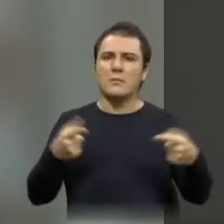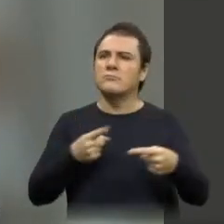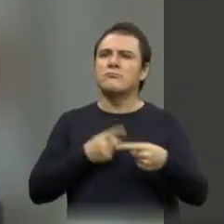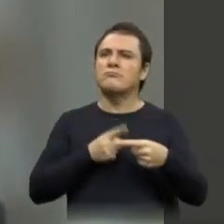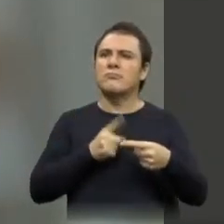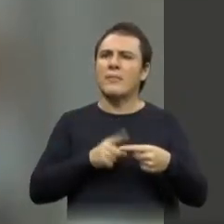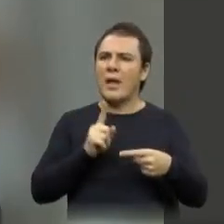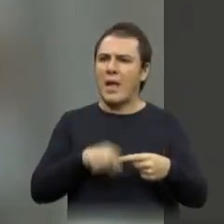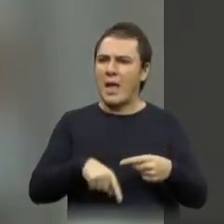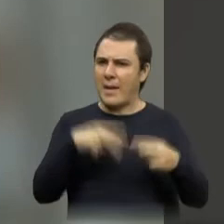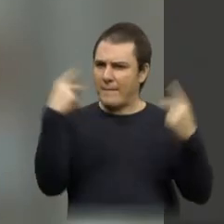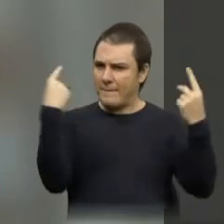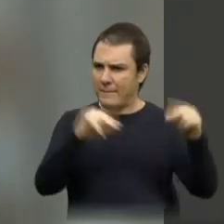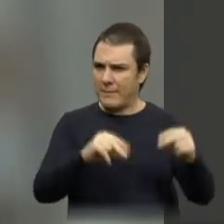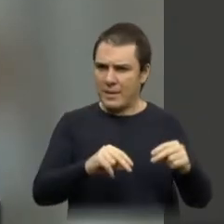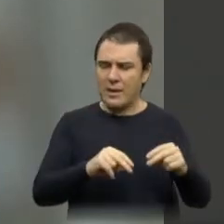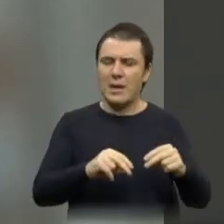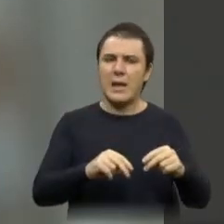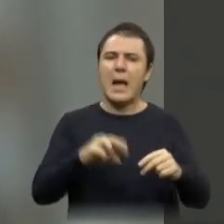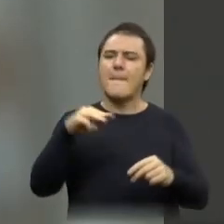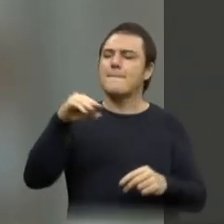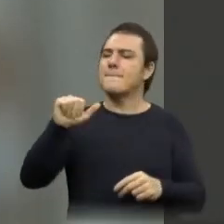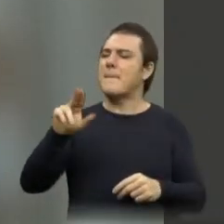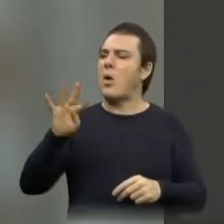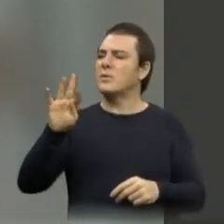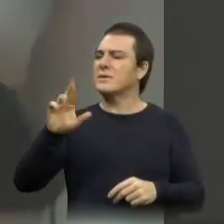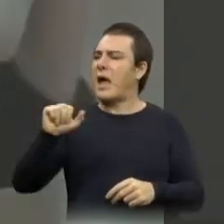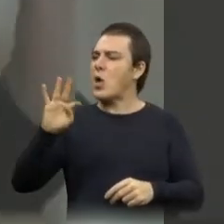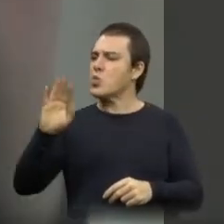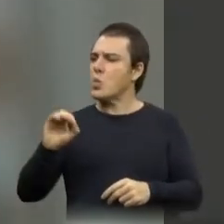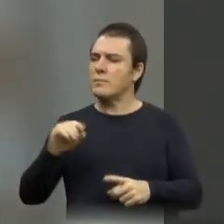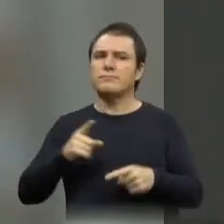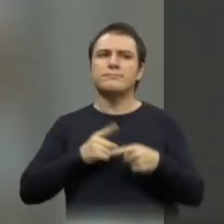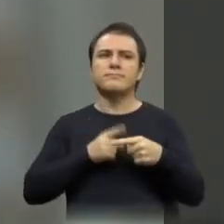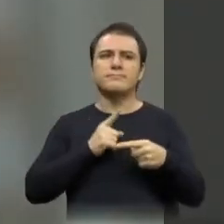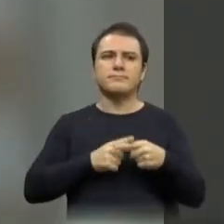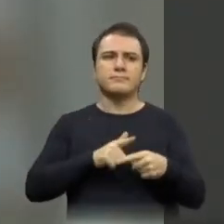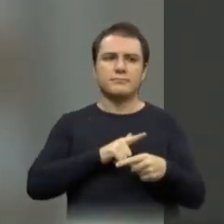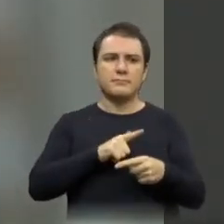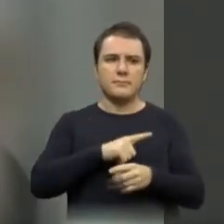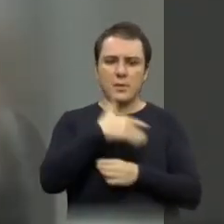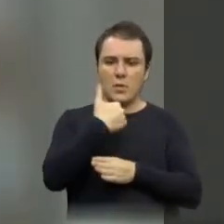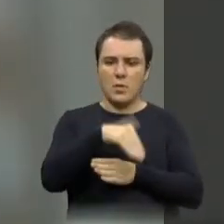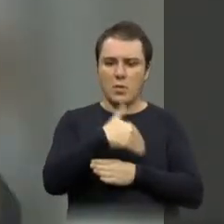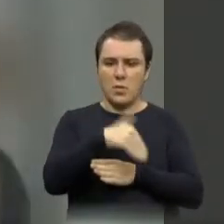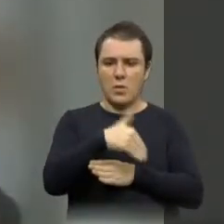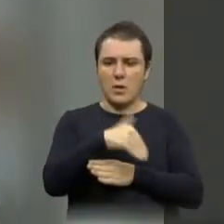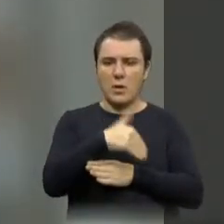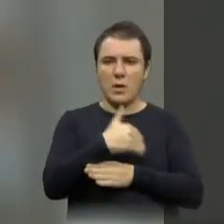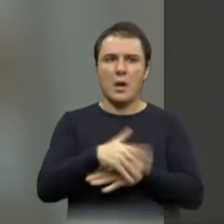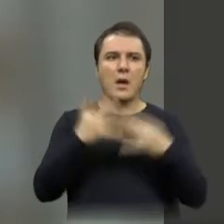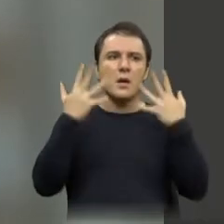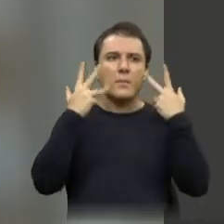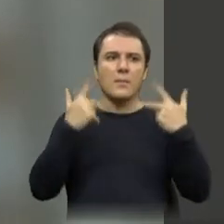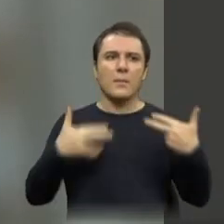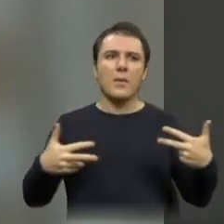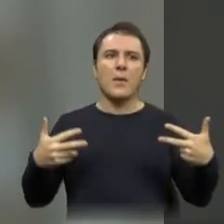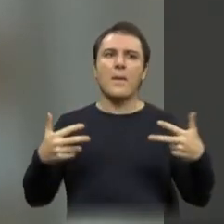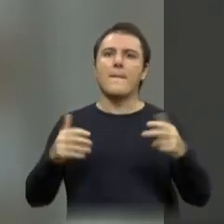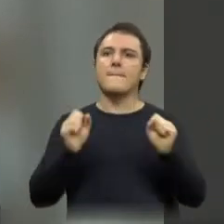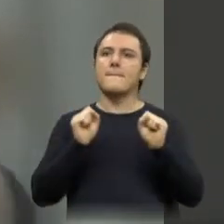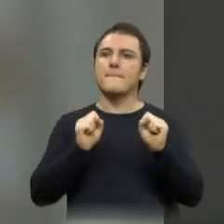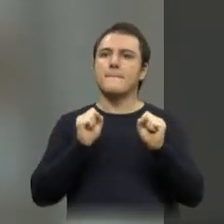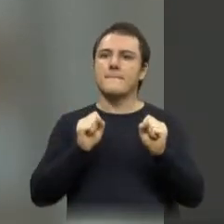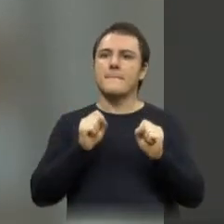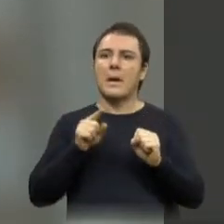é maus-tratos? É um dos piores tipos de maus-tratos. Você solta o animal na estrada, o carro pode vir passar em cima dele e ele morrer em